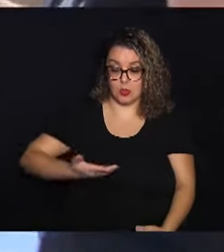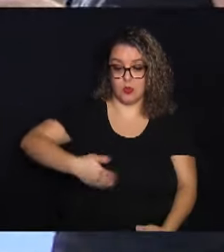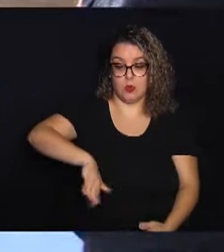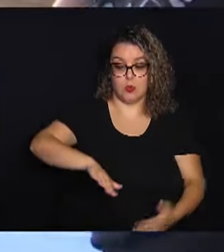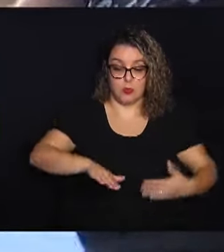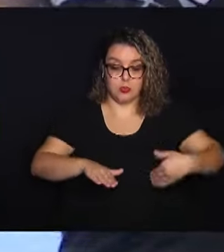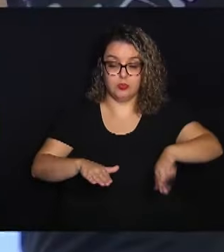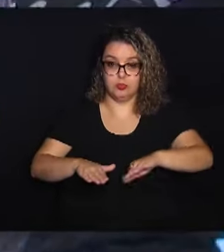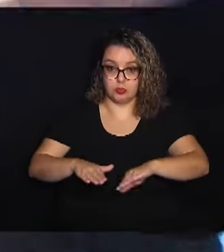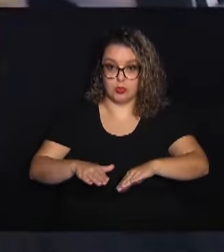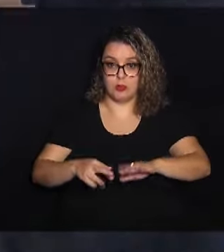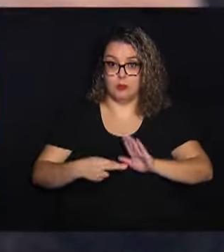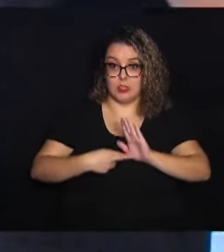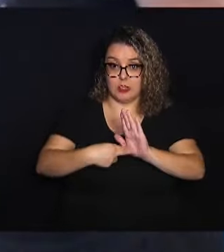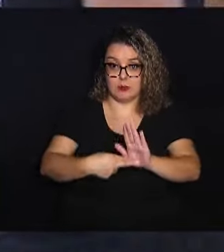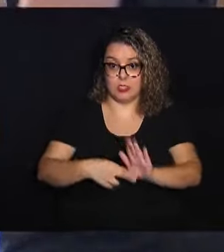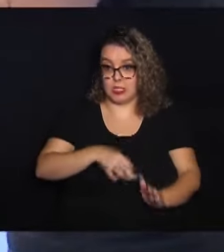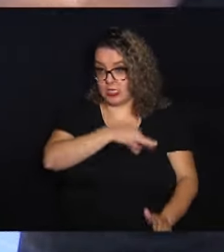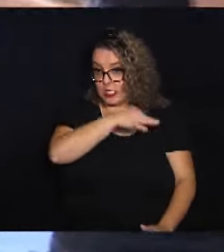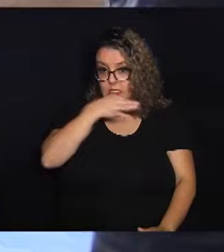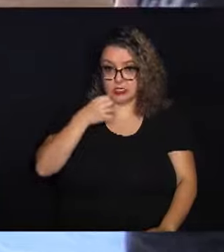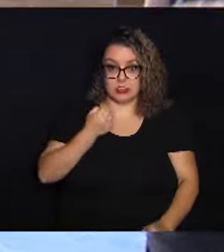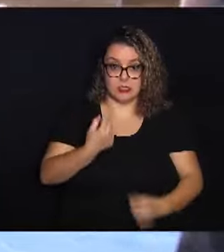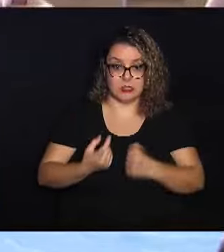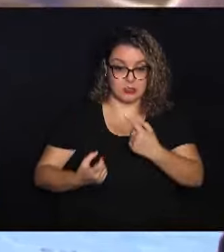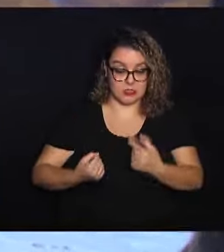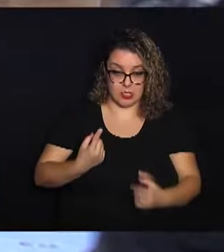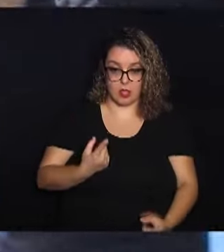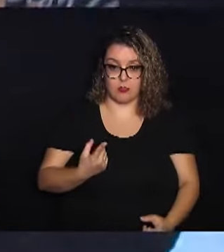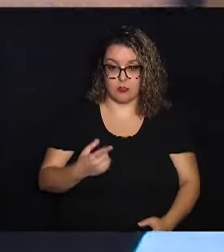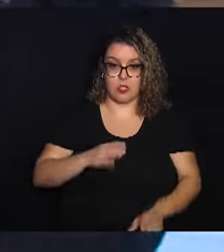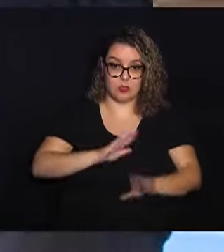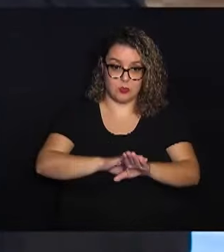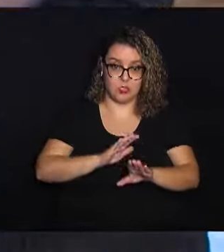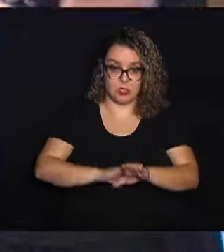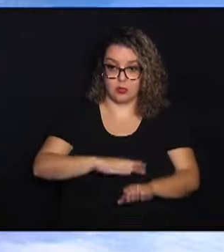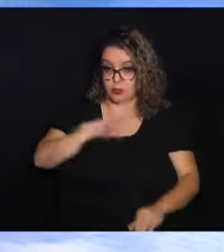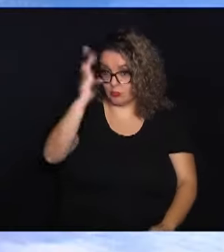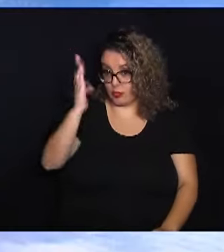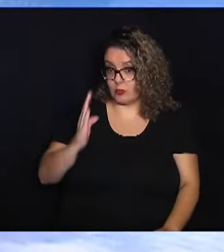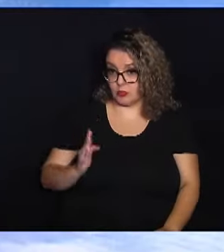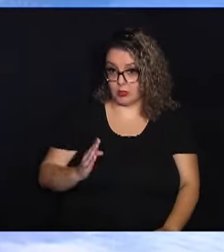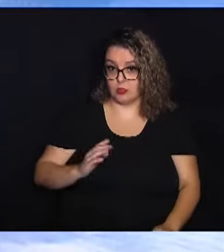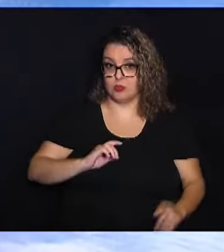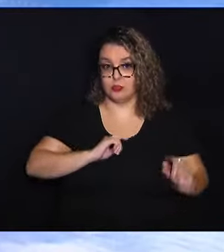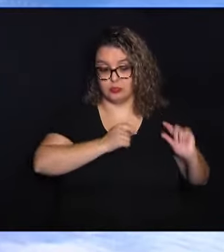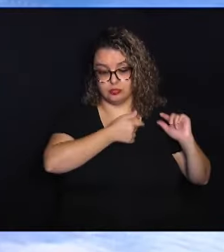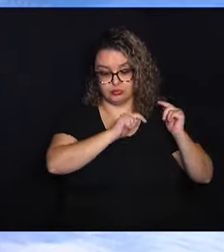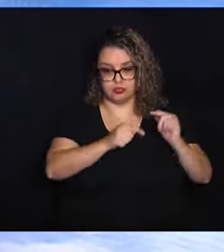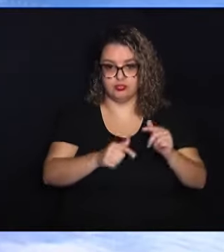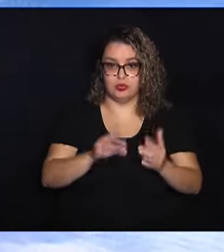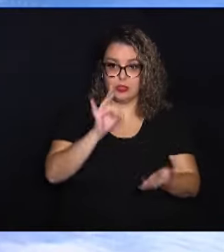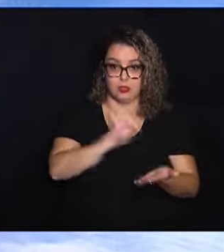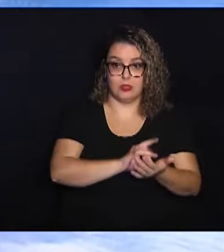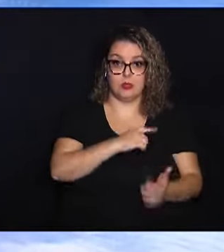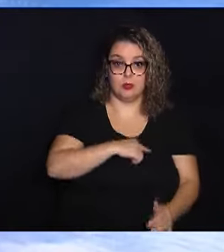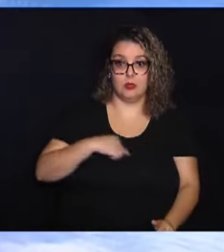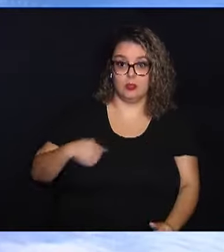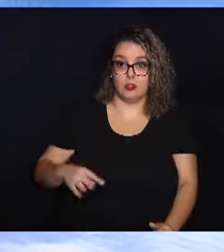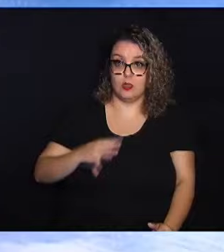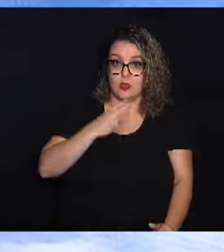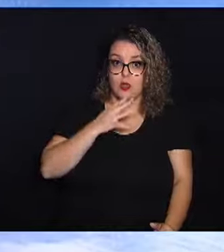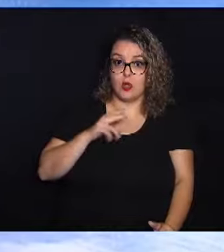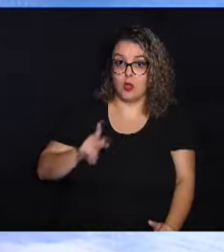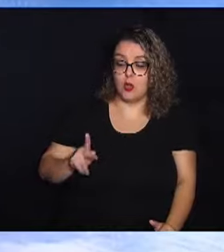representar Excelência em alguma atividade no Brasil a arte marcial milenar de origem chinesa ficou conhecida como kung